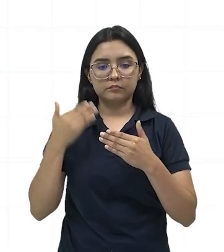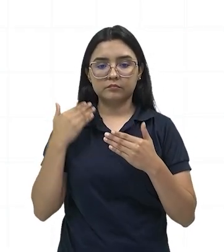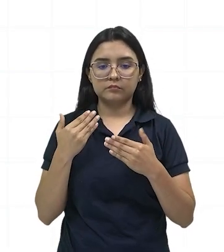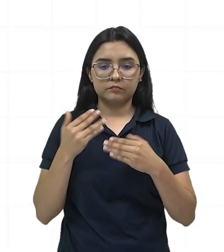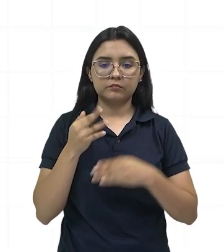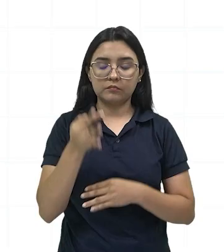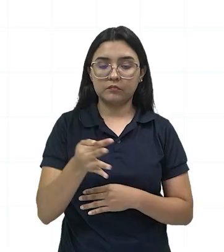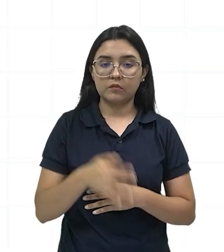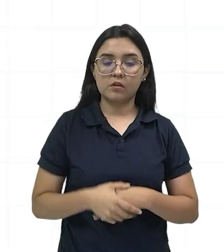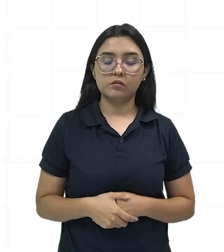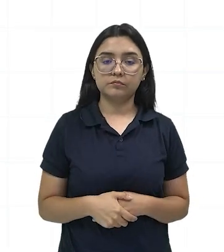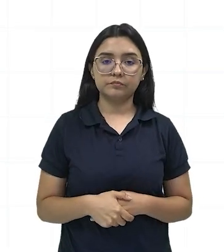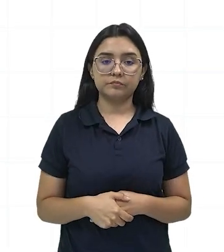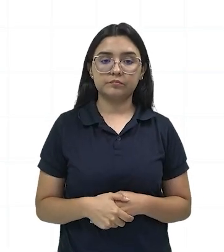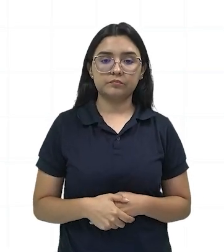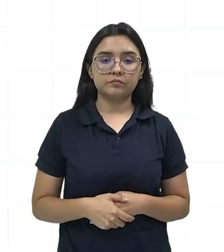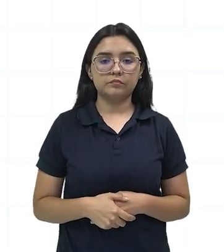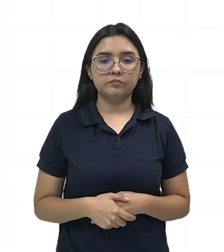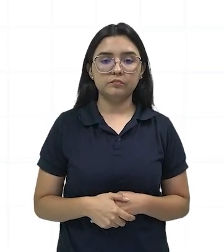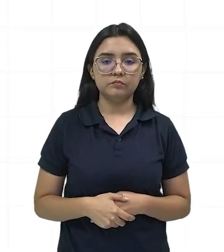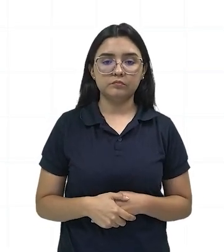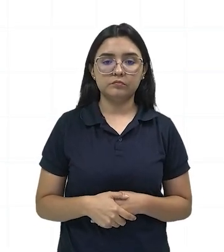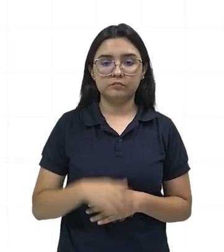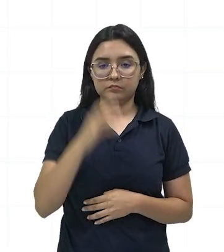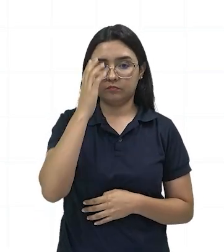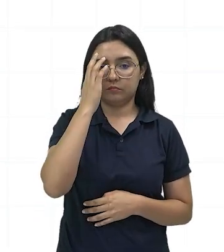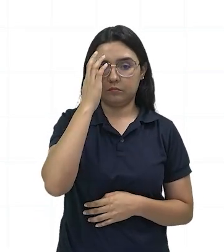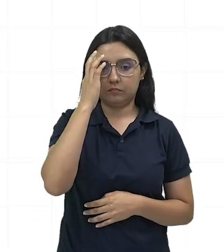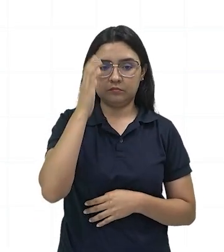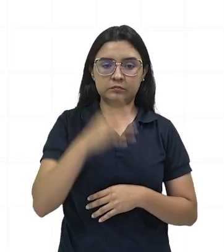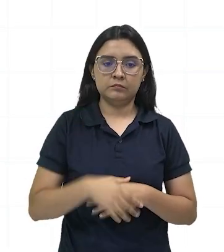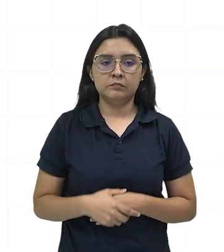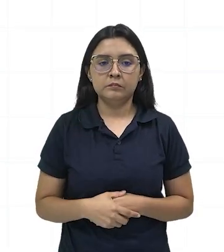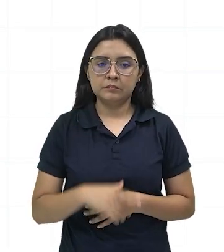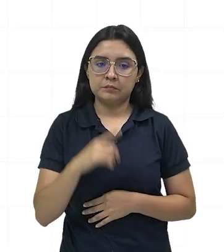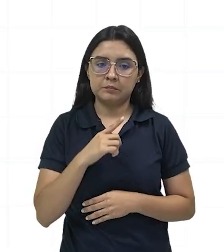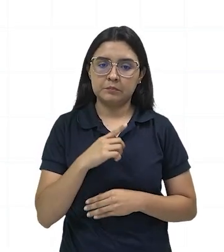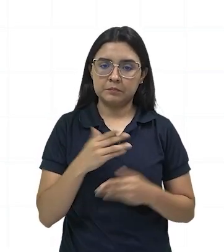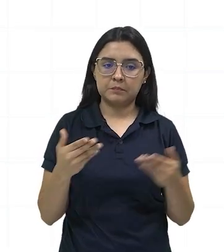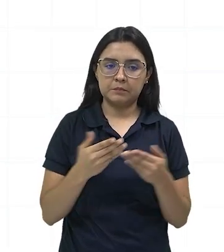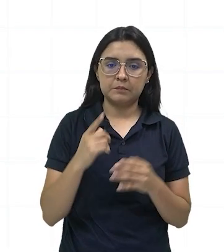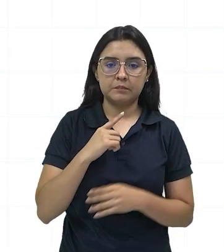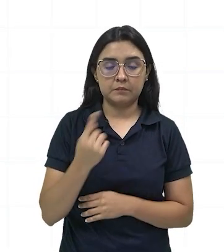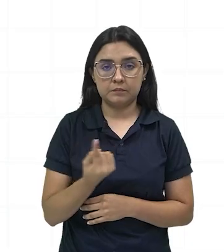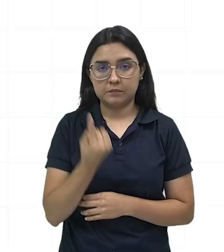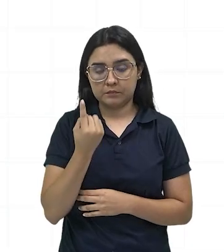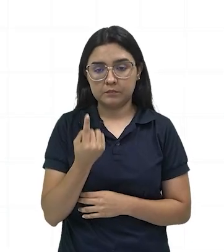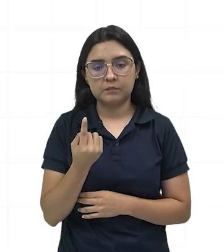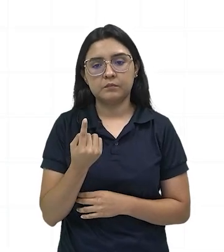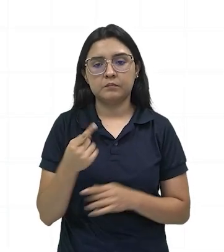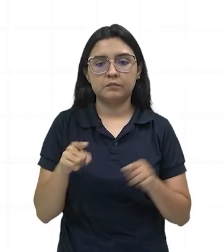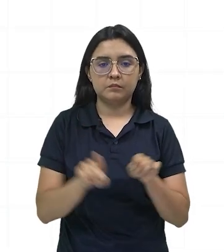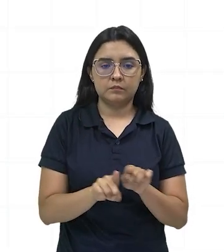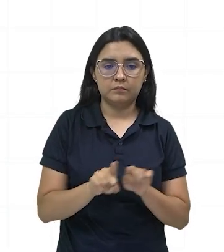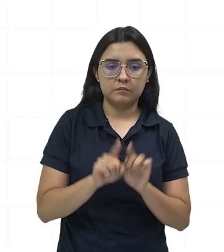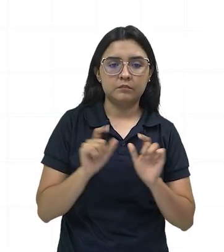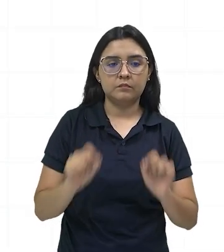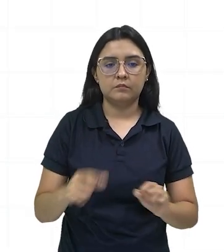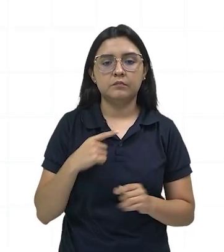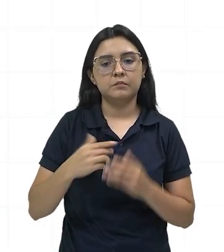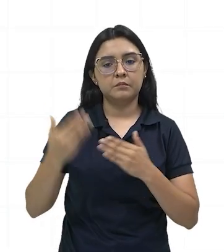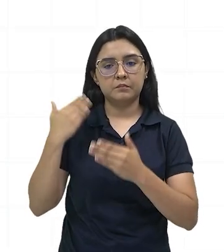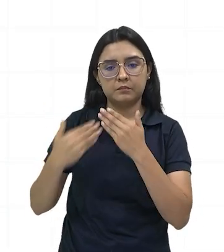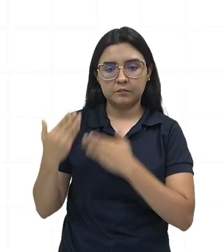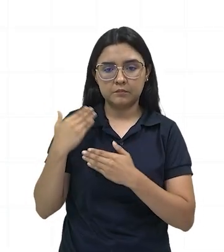pretérito, futuro. Presente isolado, nós temos apenas uma forma. Nós temos o pretérito, que é o